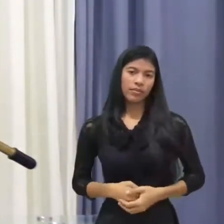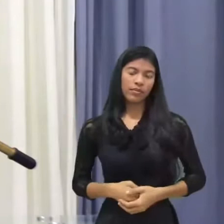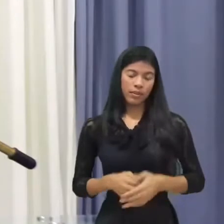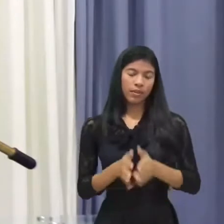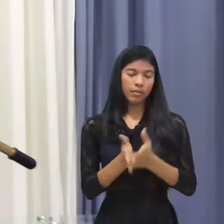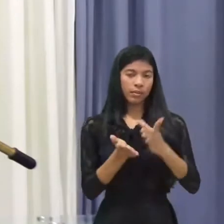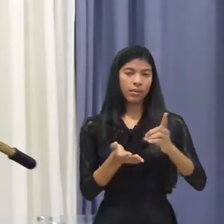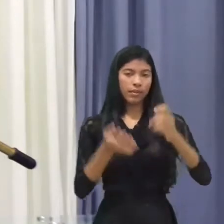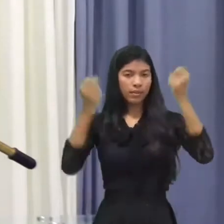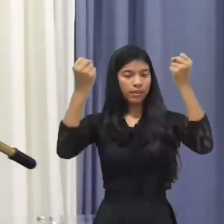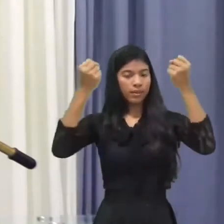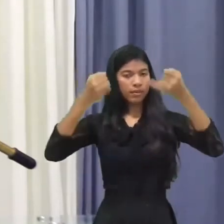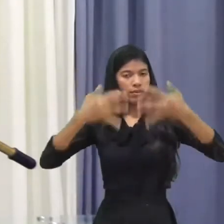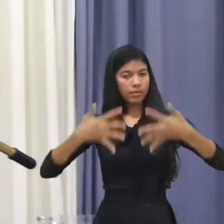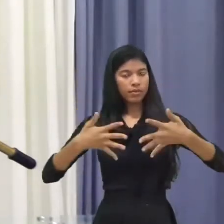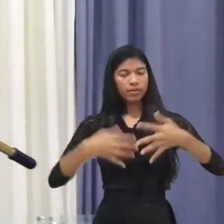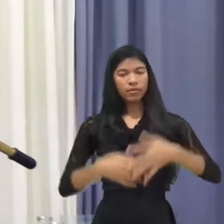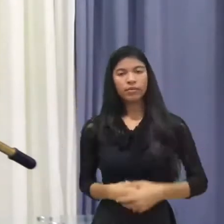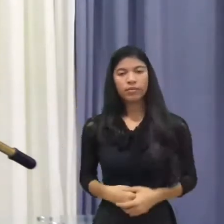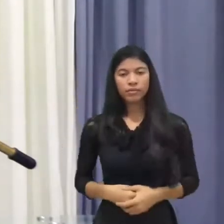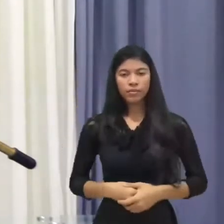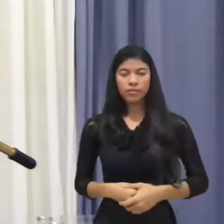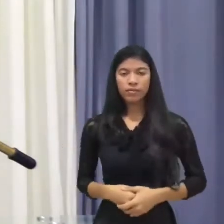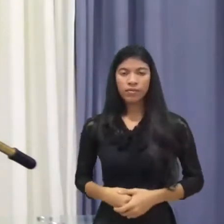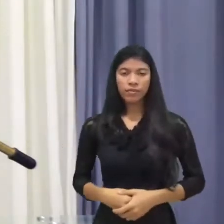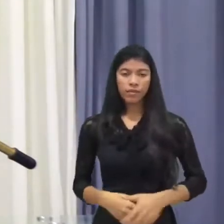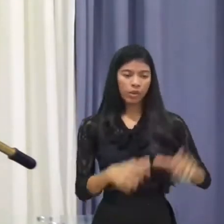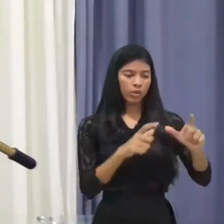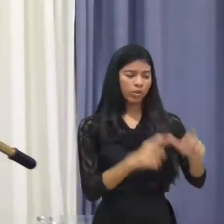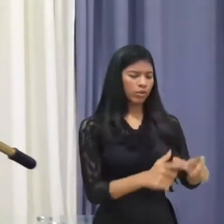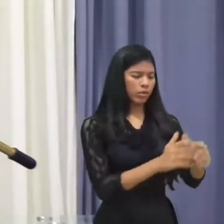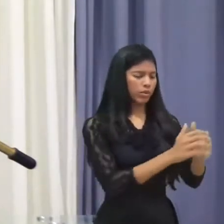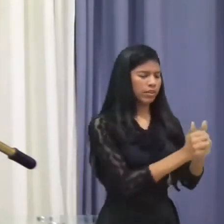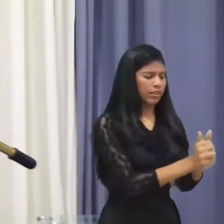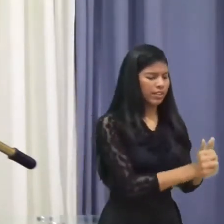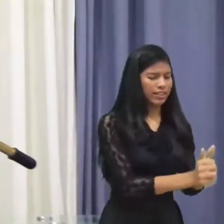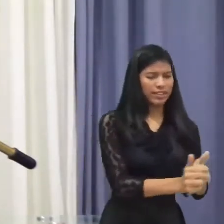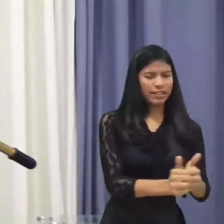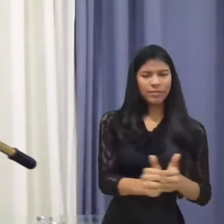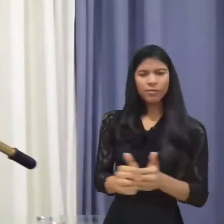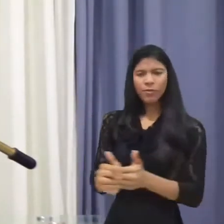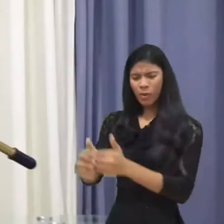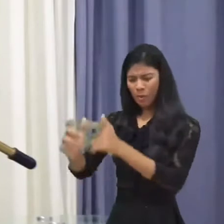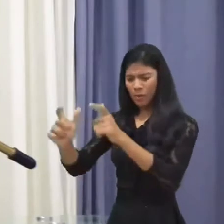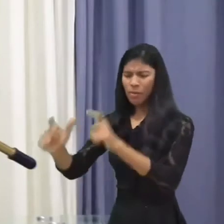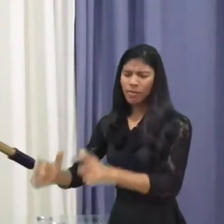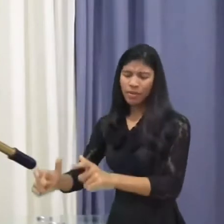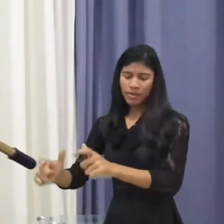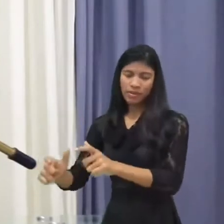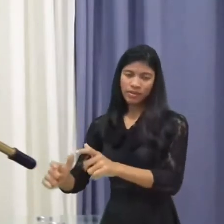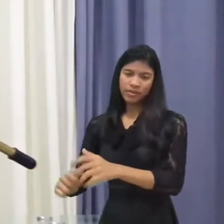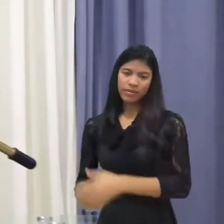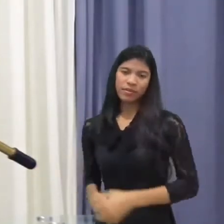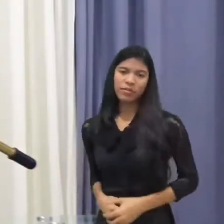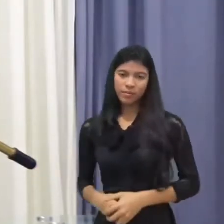diz. Tirou ele lá do deserto e colocou lá na região costeira de